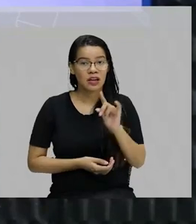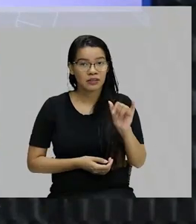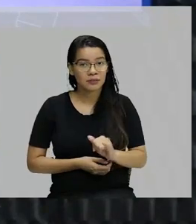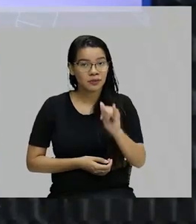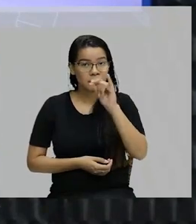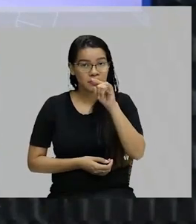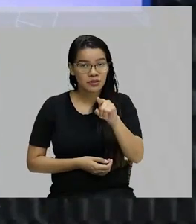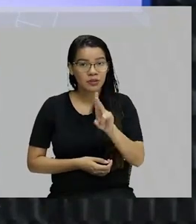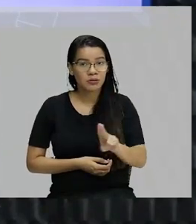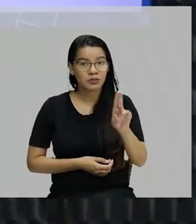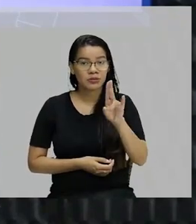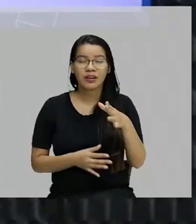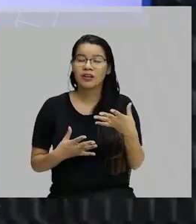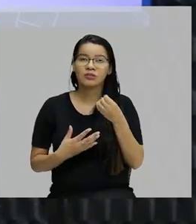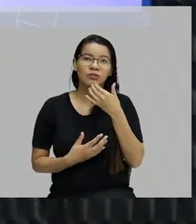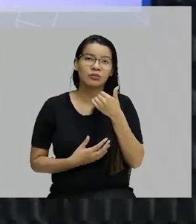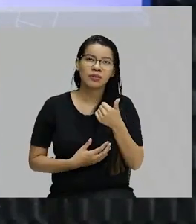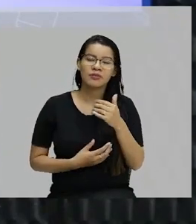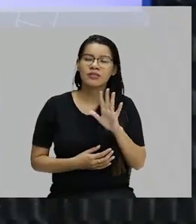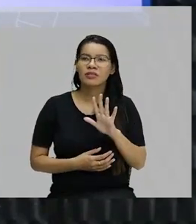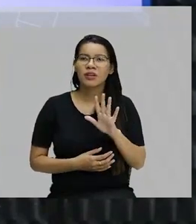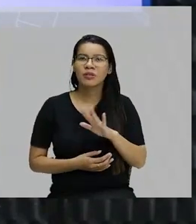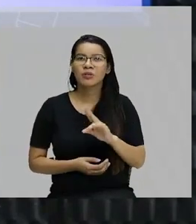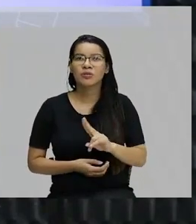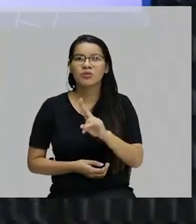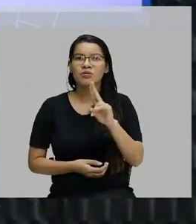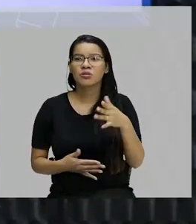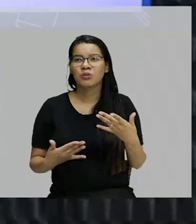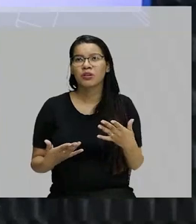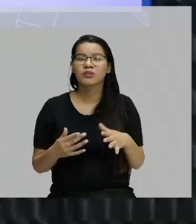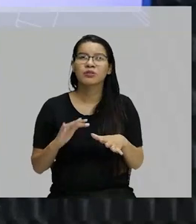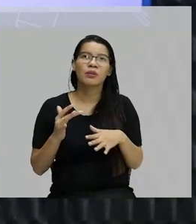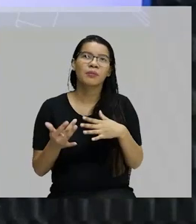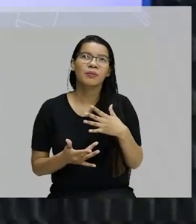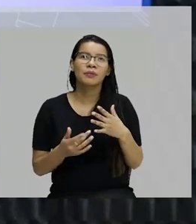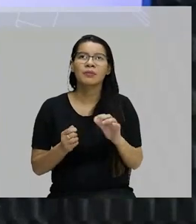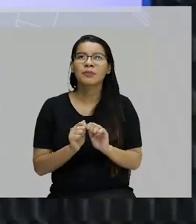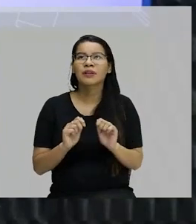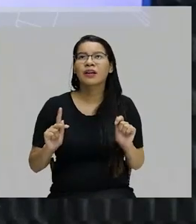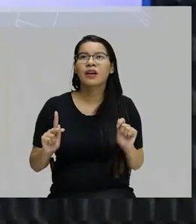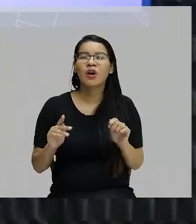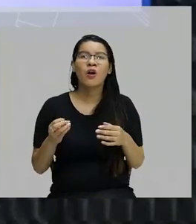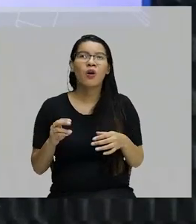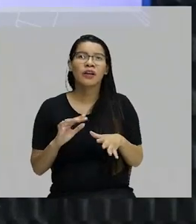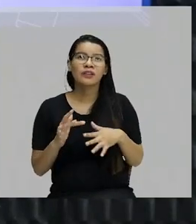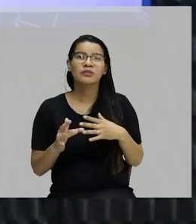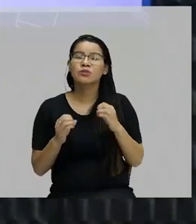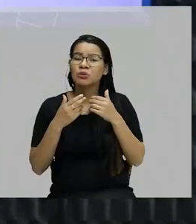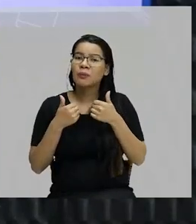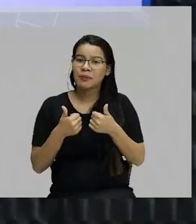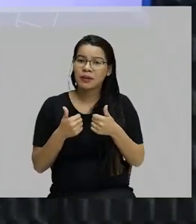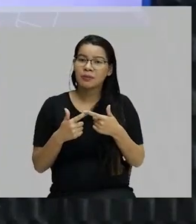tudo bem Vocês não utilizam no sin eh eh quando vocês estão usando os aplicativos ou as redes sociais até tudo bem porque é uma